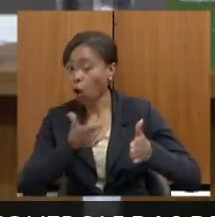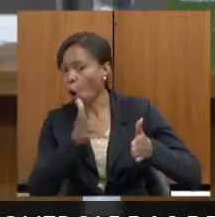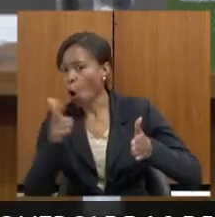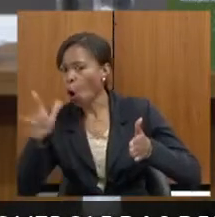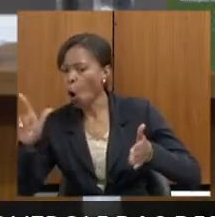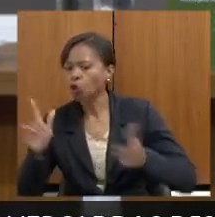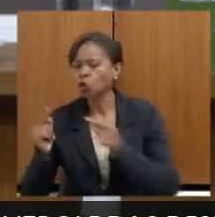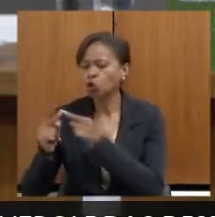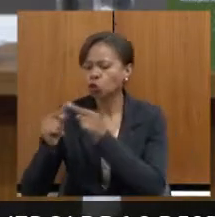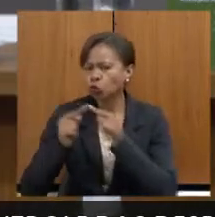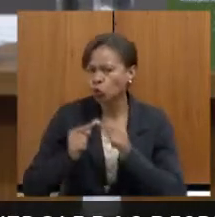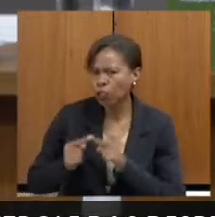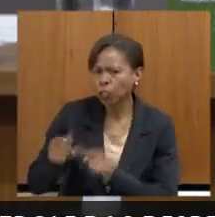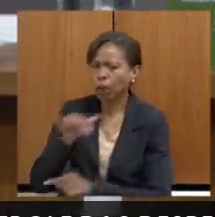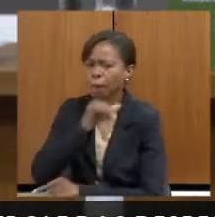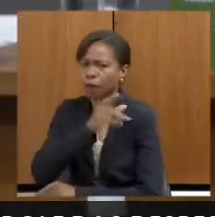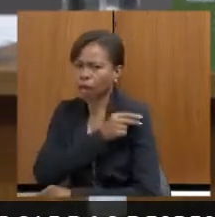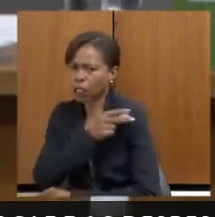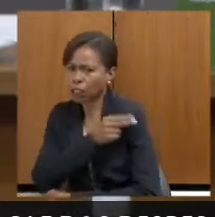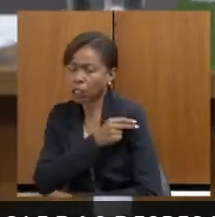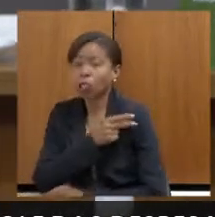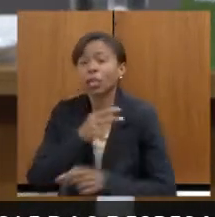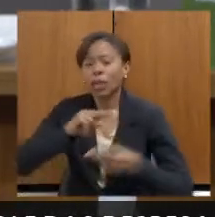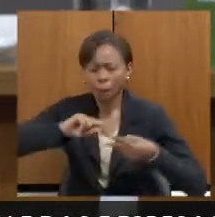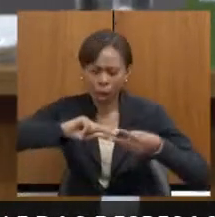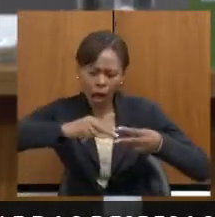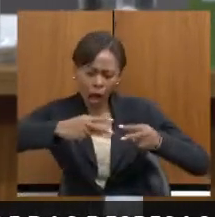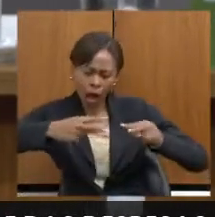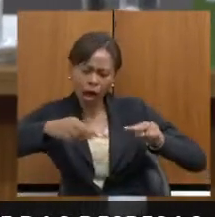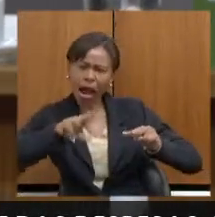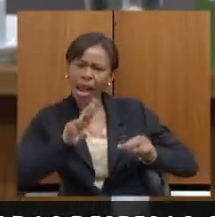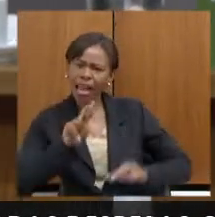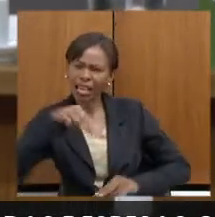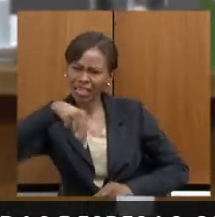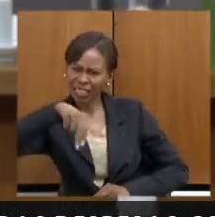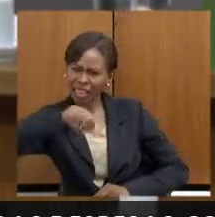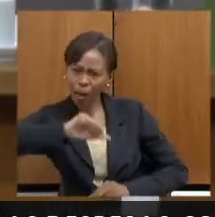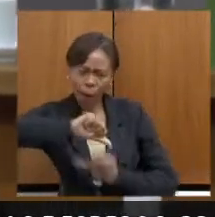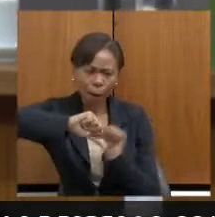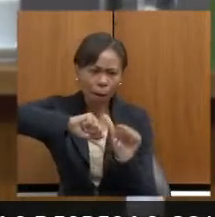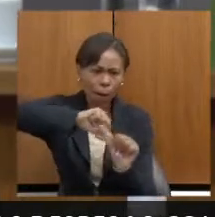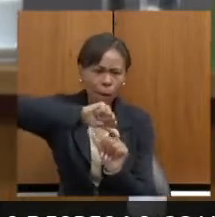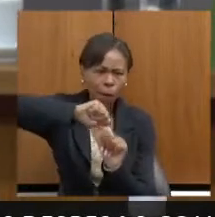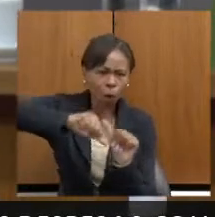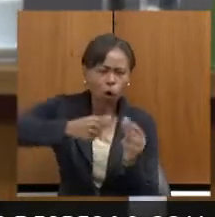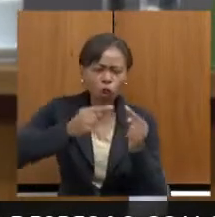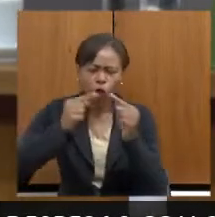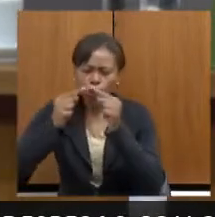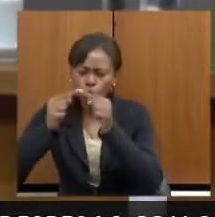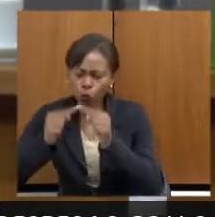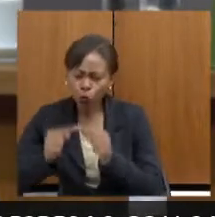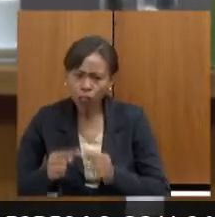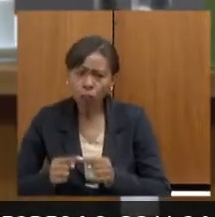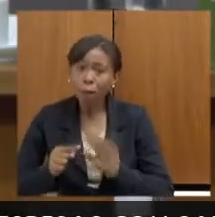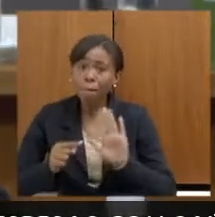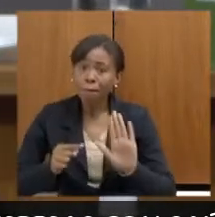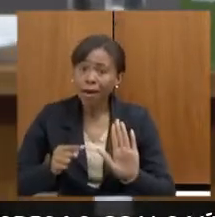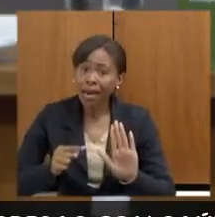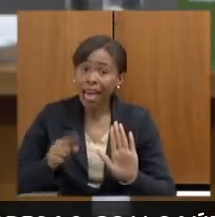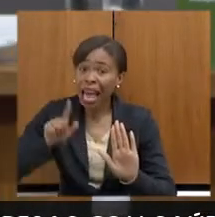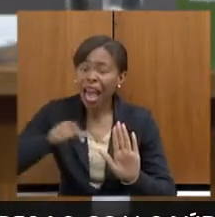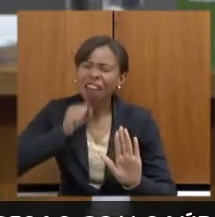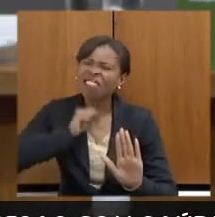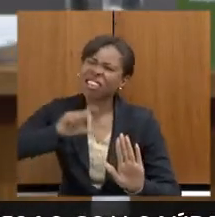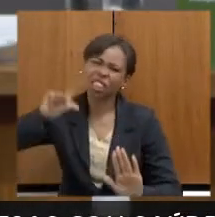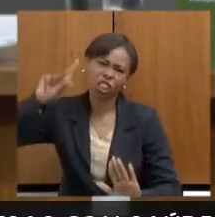bem é muda o RNA de um tipo ou o a proteína de outro mas a tecnologia antiga não é